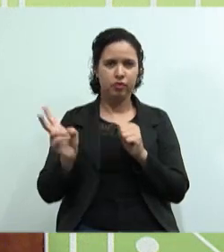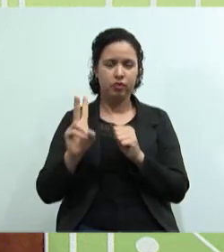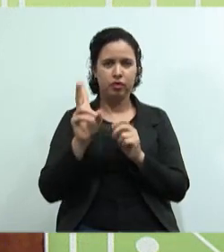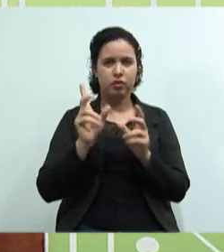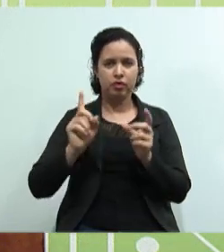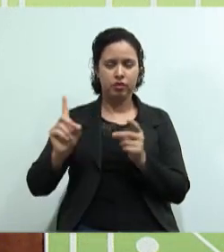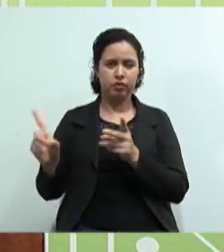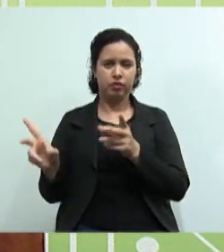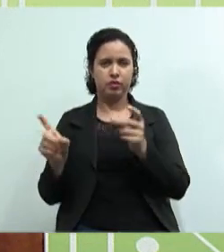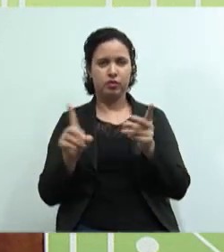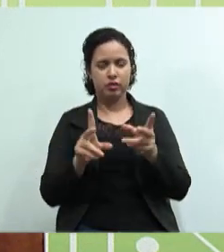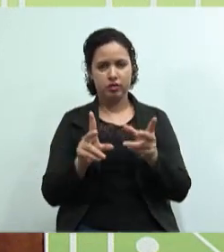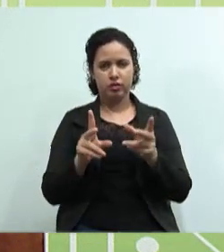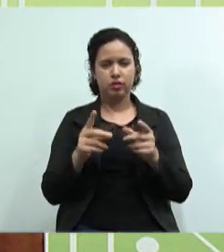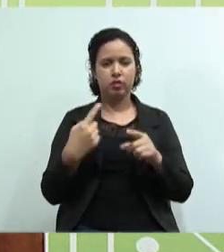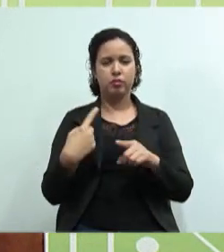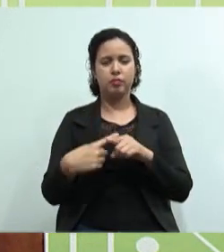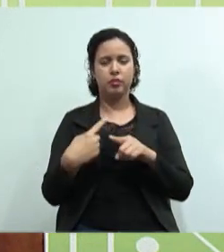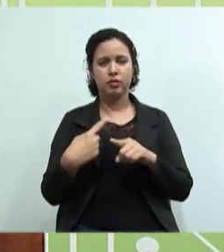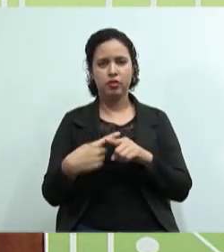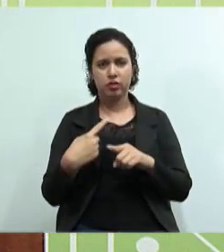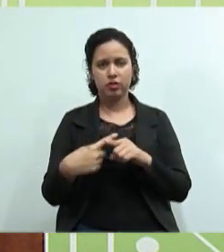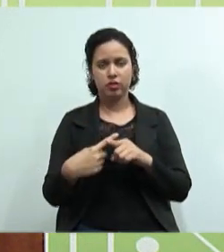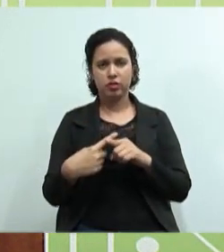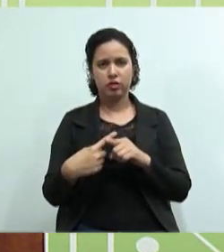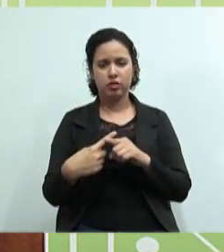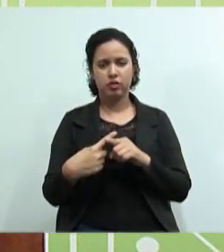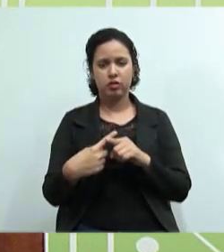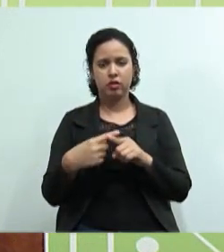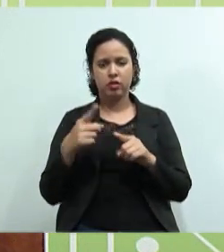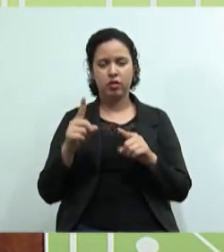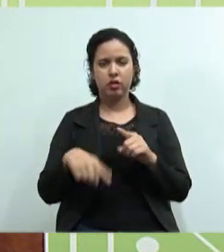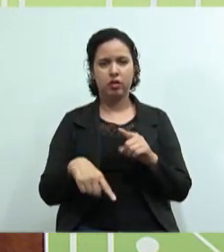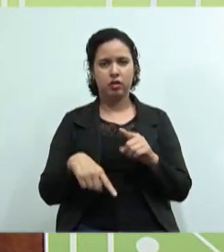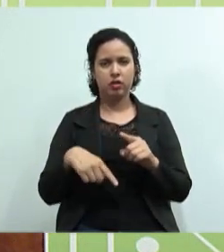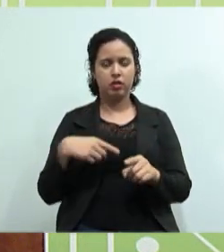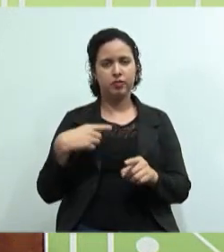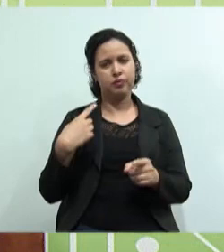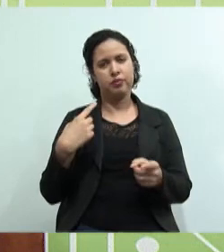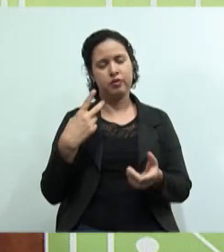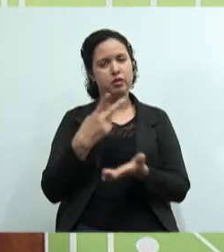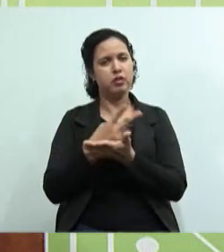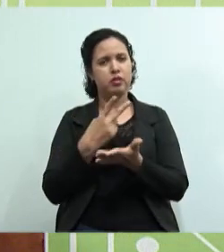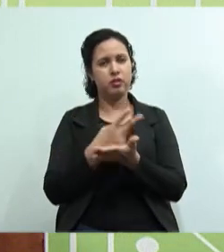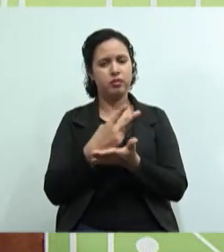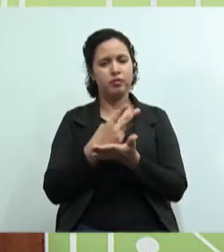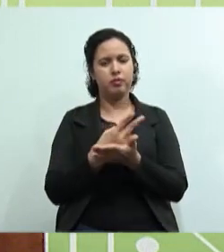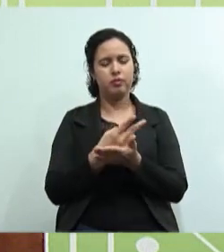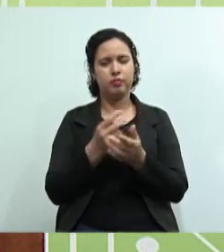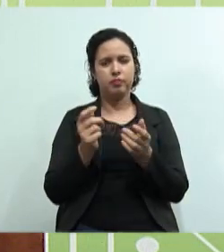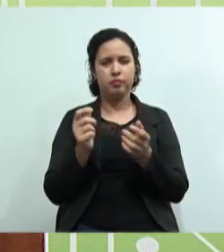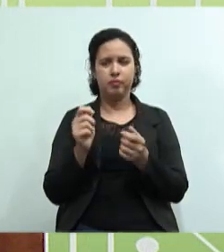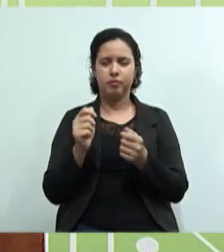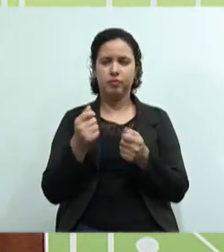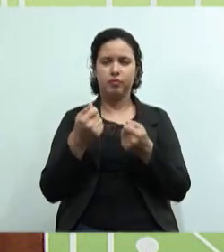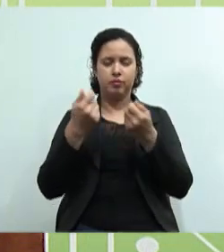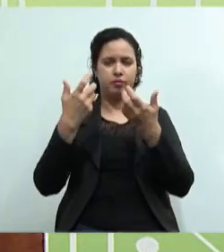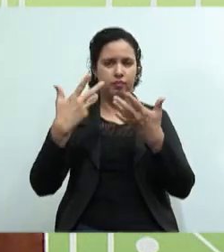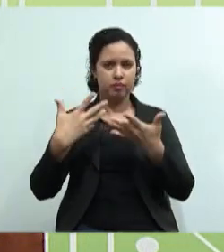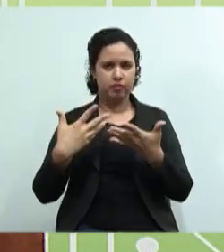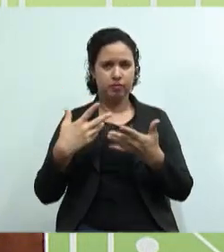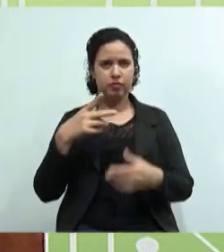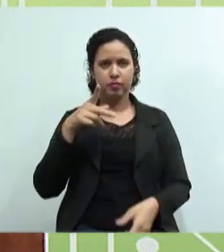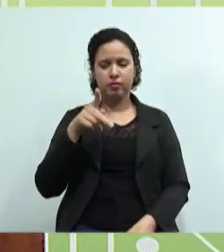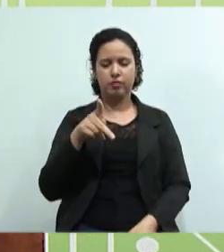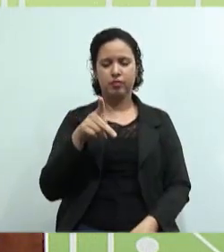falo sempre de pudim, professora Rucirlane? É uma memória afetiva muito grande que eu tenho com pudim, porque foi a minha primeira, eu gosto